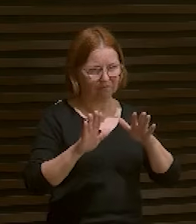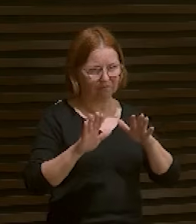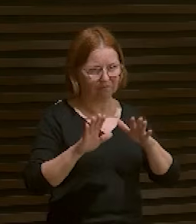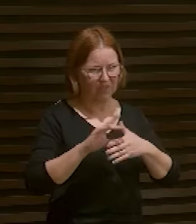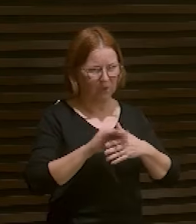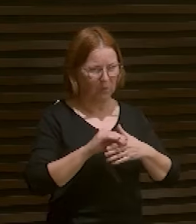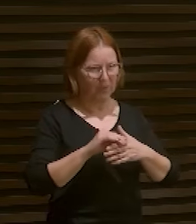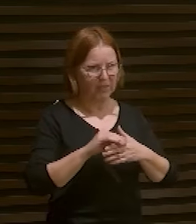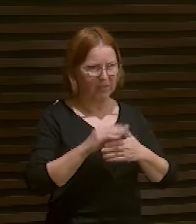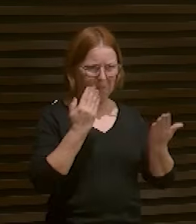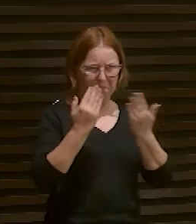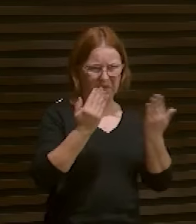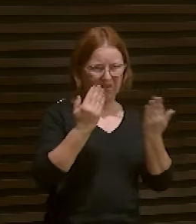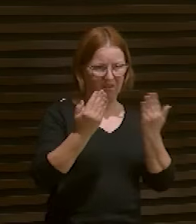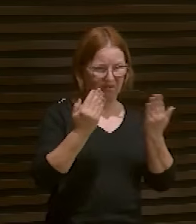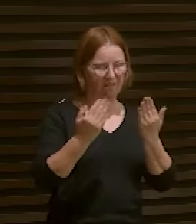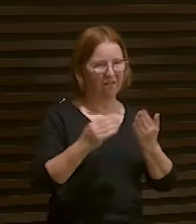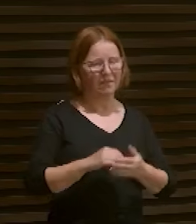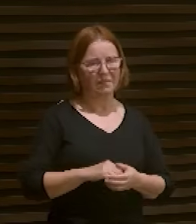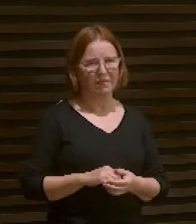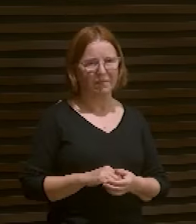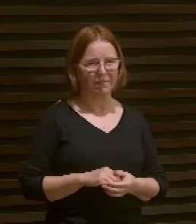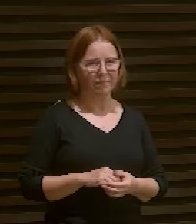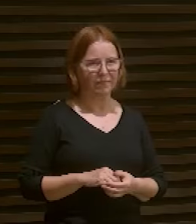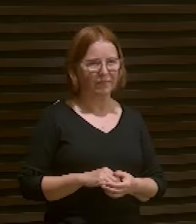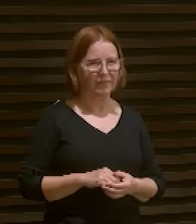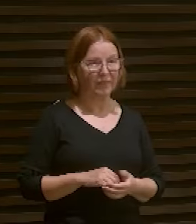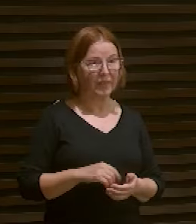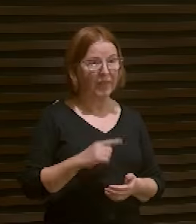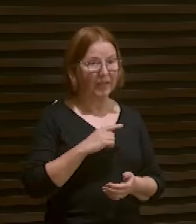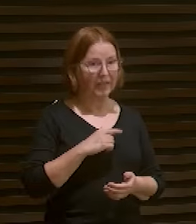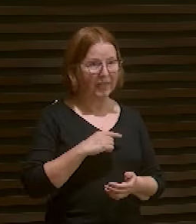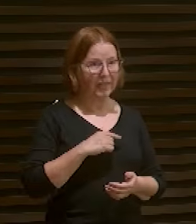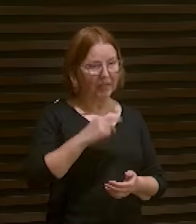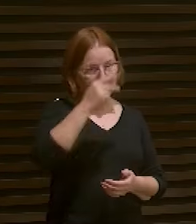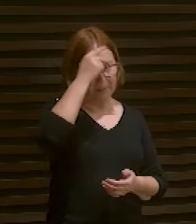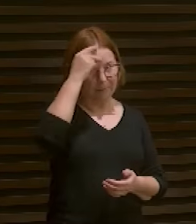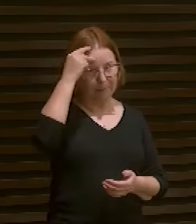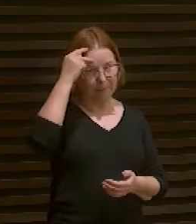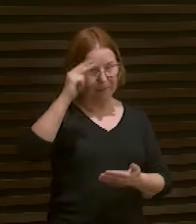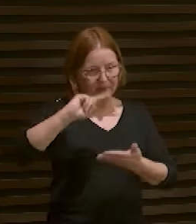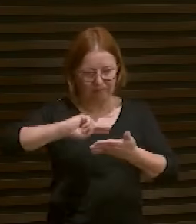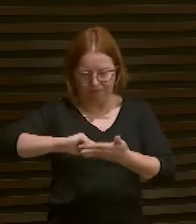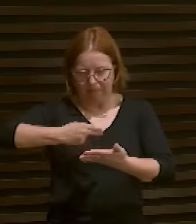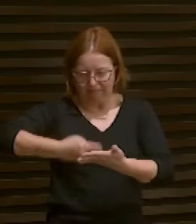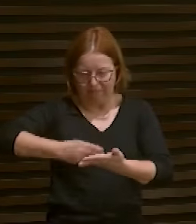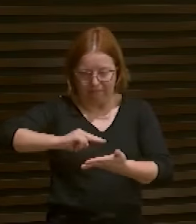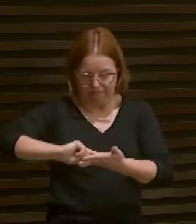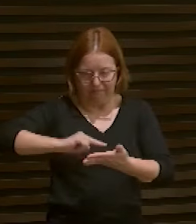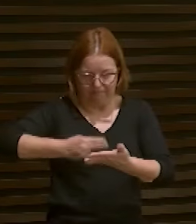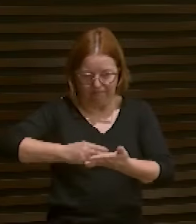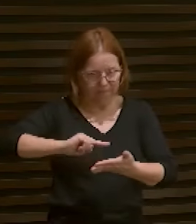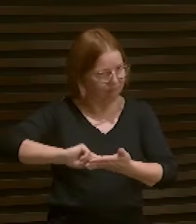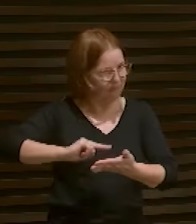Psiquiátrica, psicológica. Tem gente que deita na cama e fica igual o bife na chapa, vira para um lado, vira para o